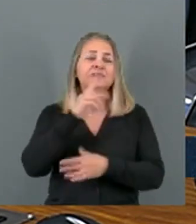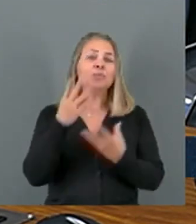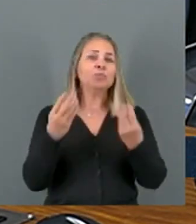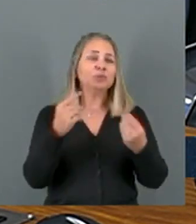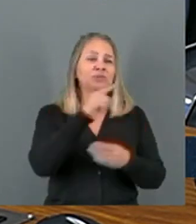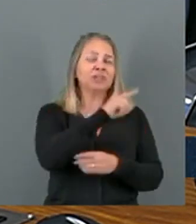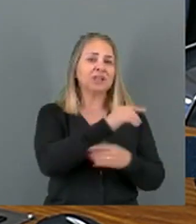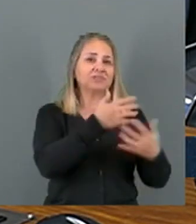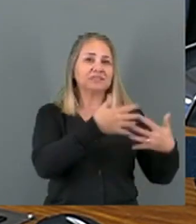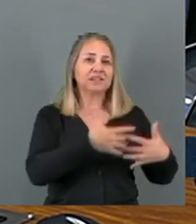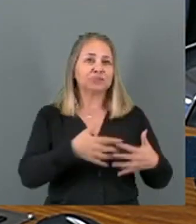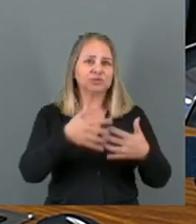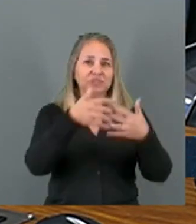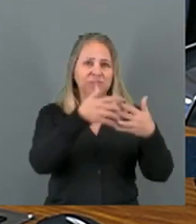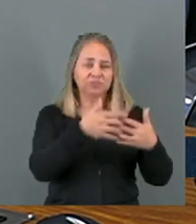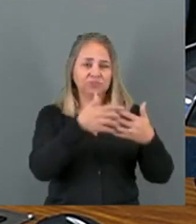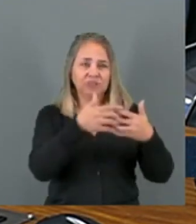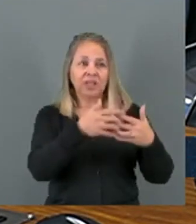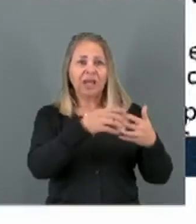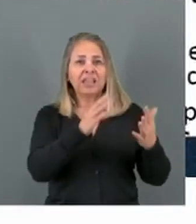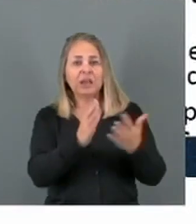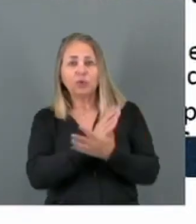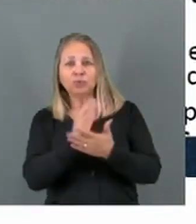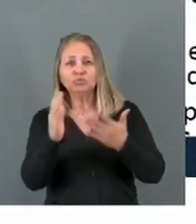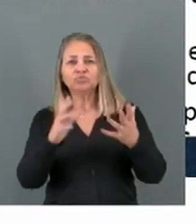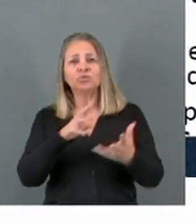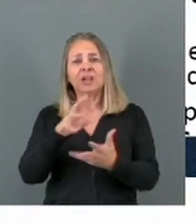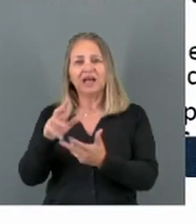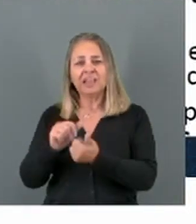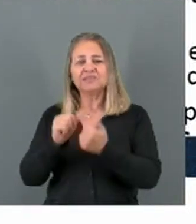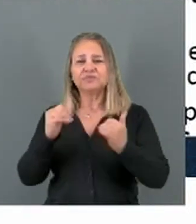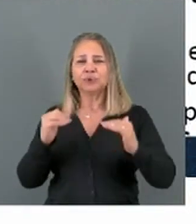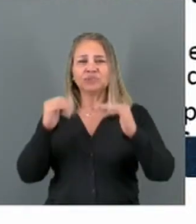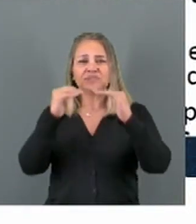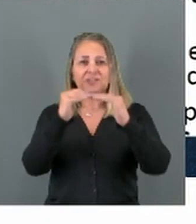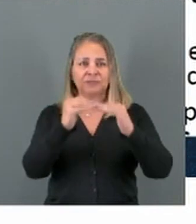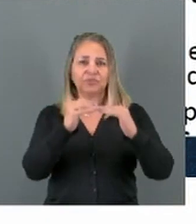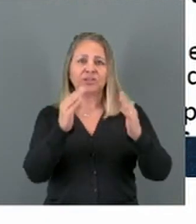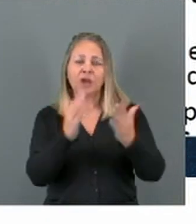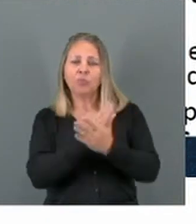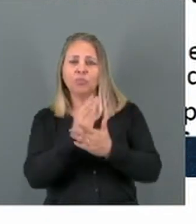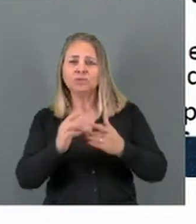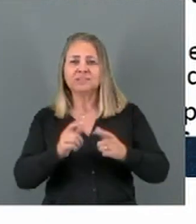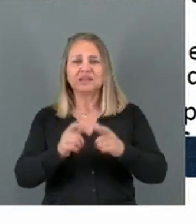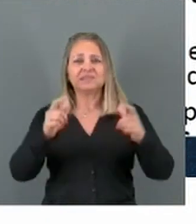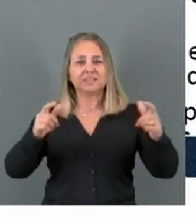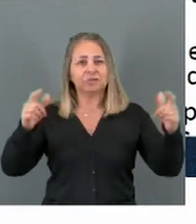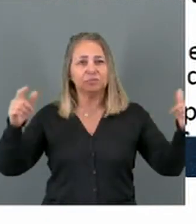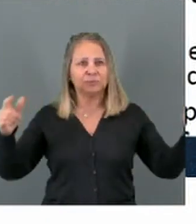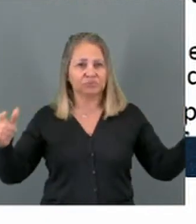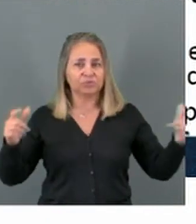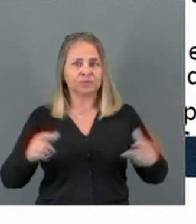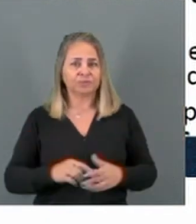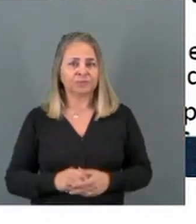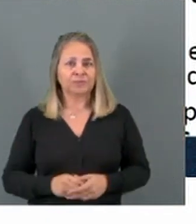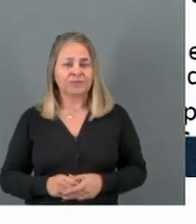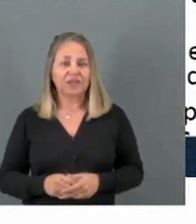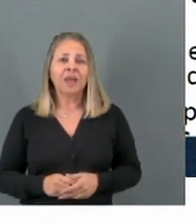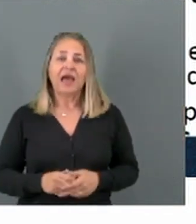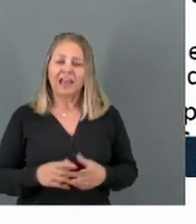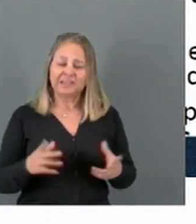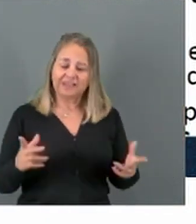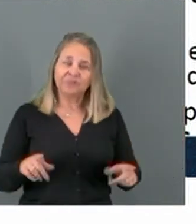aparentemente o consumo de álcool se manteve estável, mas quando se foram olhar as subpopulações, se viram que aquelas que foram mais afetadas pela crise econômica tiveram um incremento